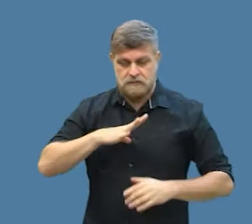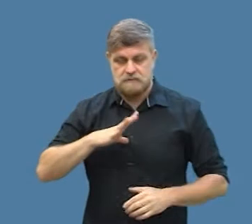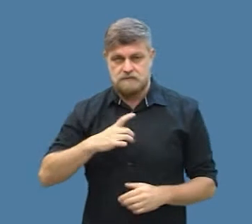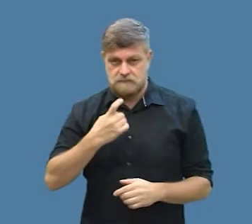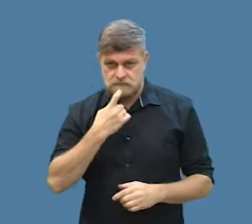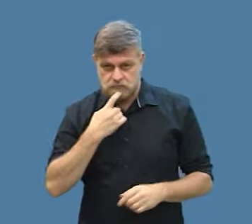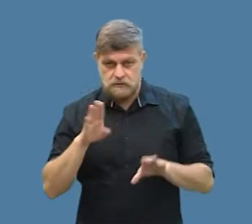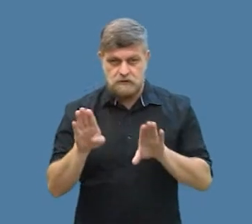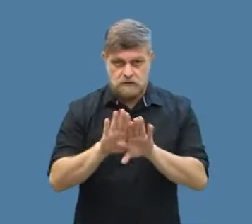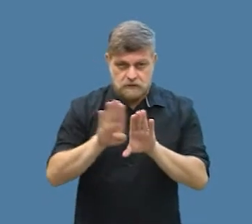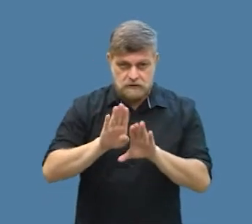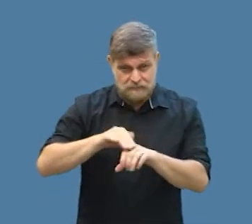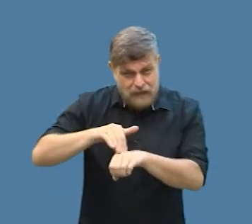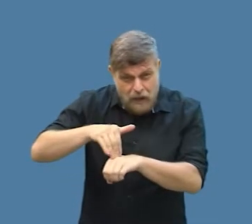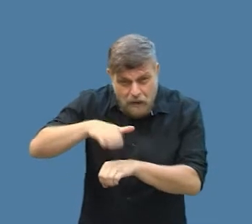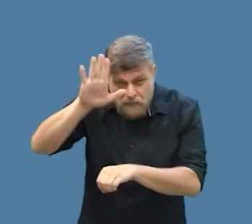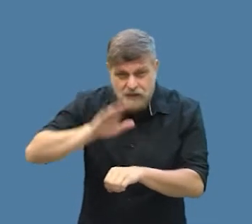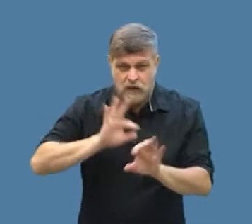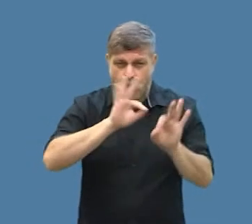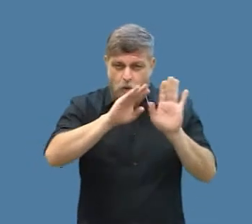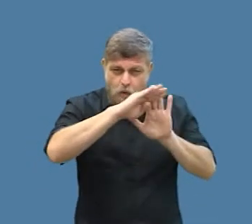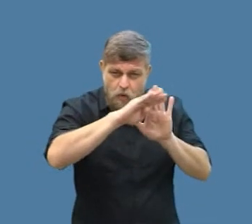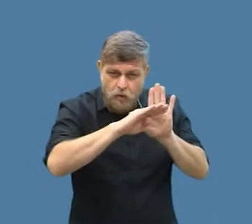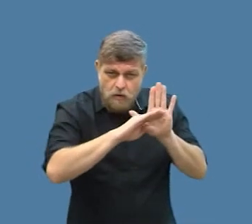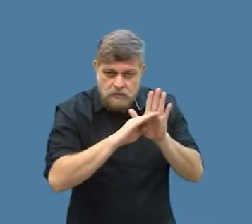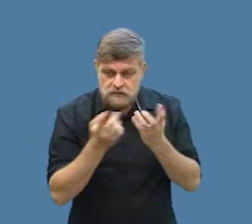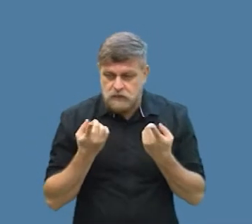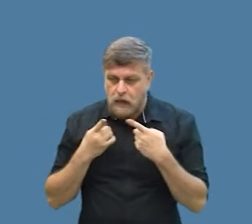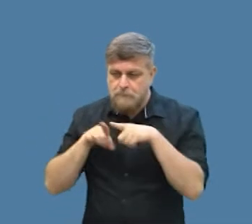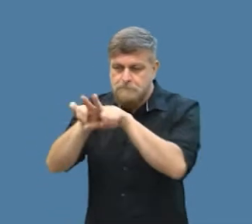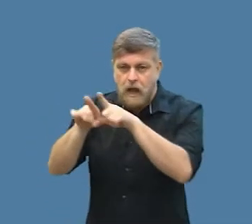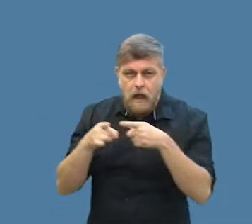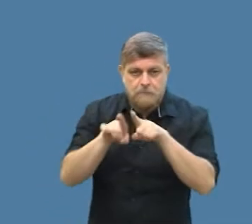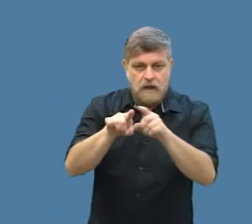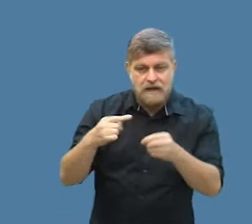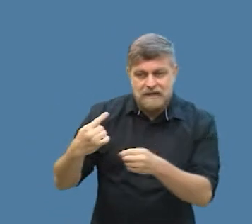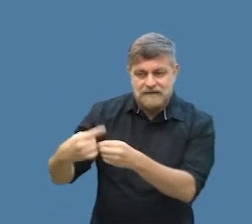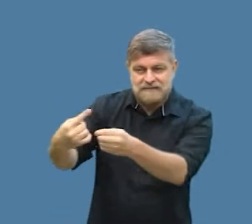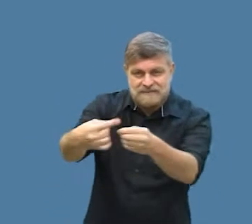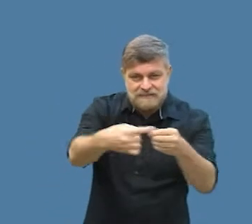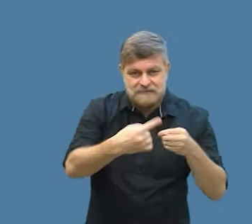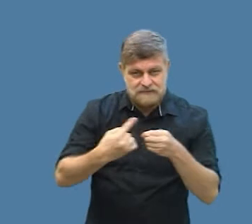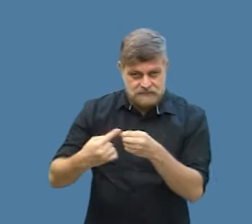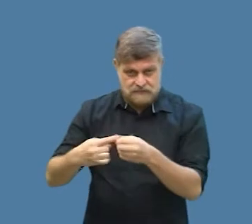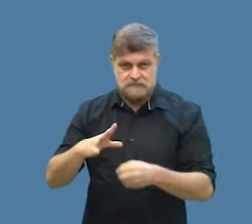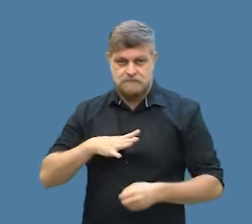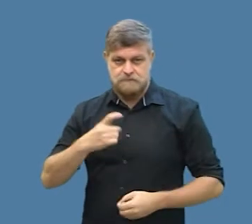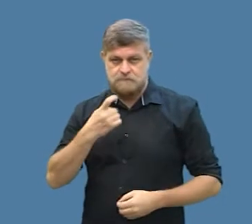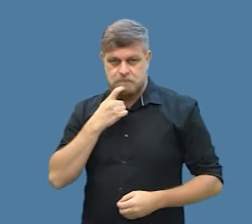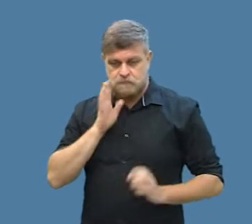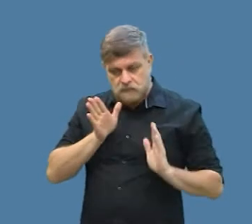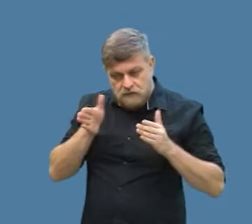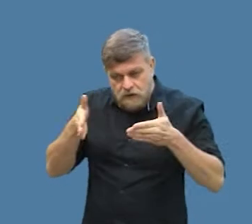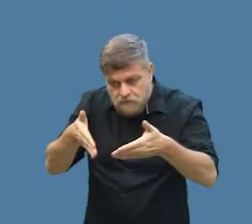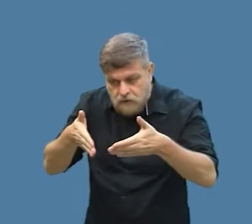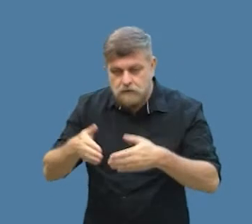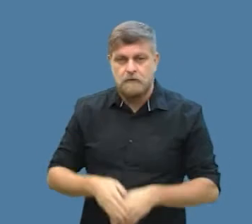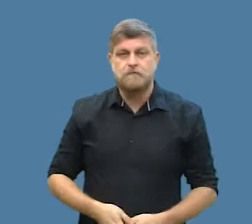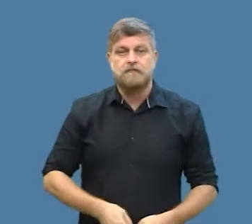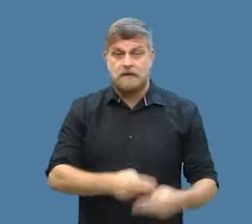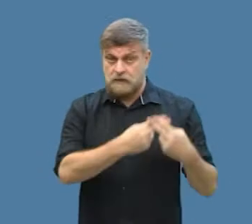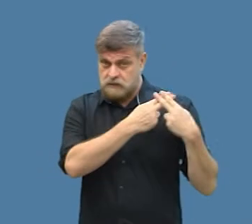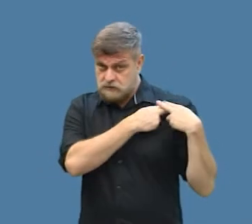a Campinas e ainda sobre todos os projetos de irmanação de cidades envolvendo Campinas. Cabe a